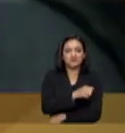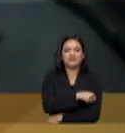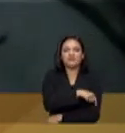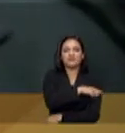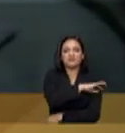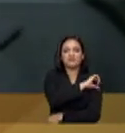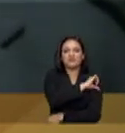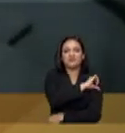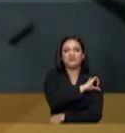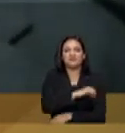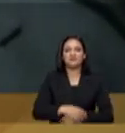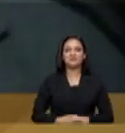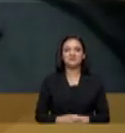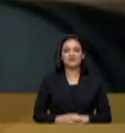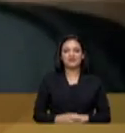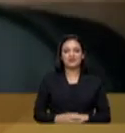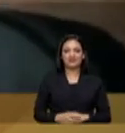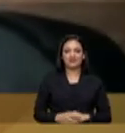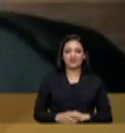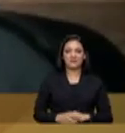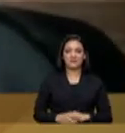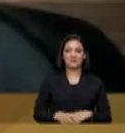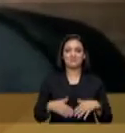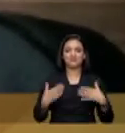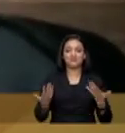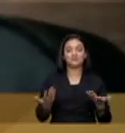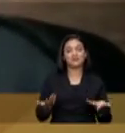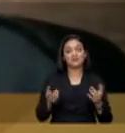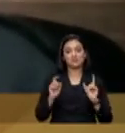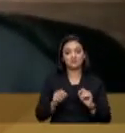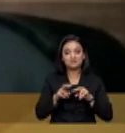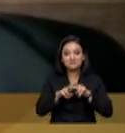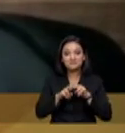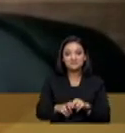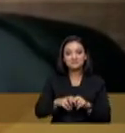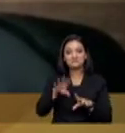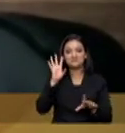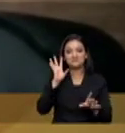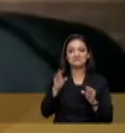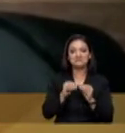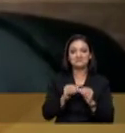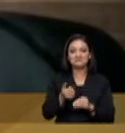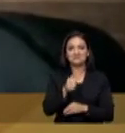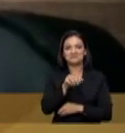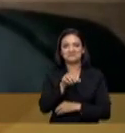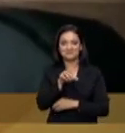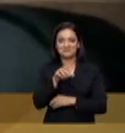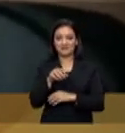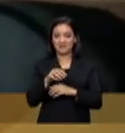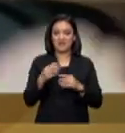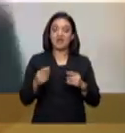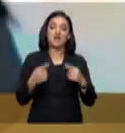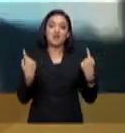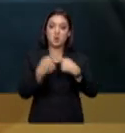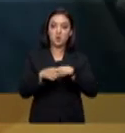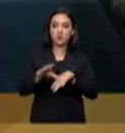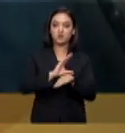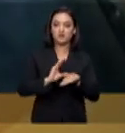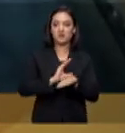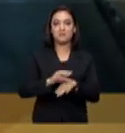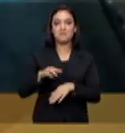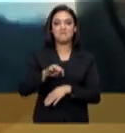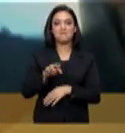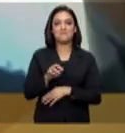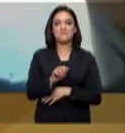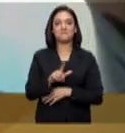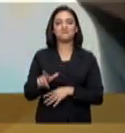que concerne, senhor presidente, e assim concluo, as alegações de inconstitucionalidade material, também entendo que